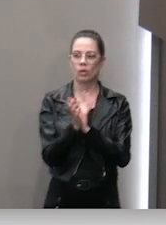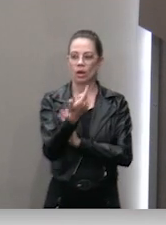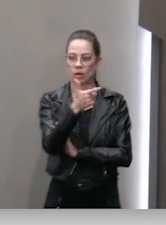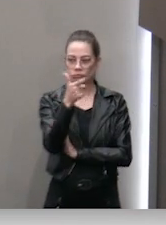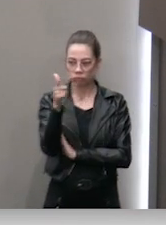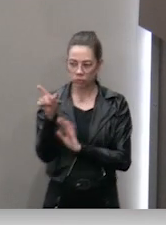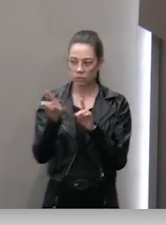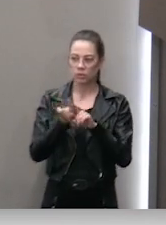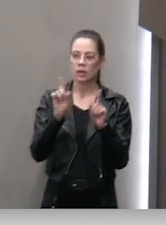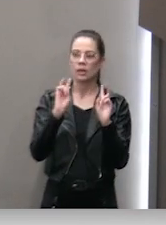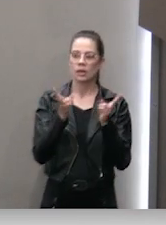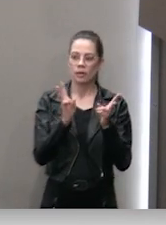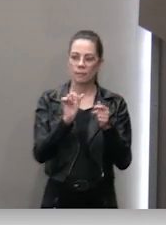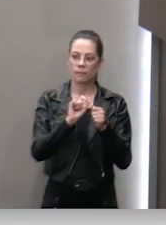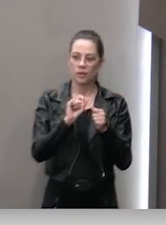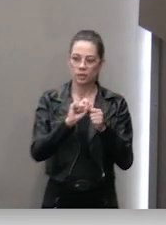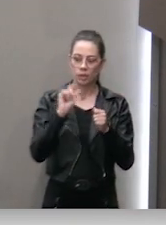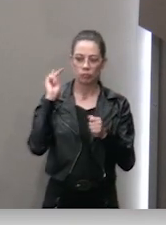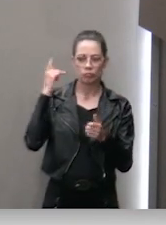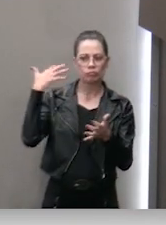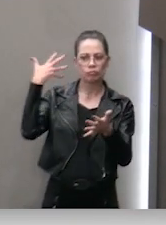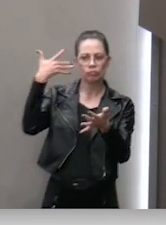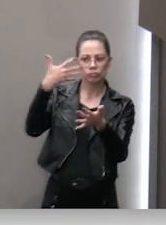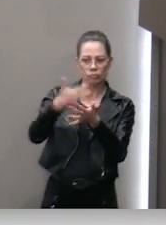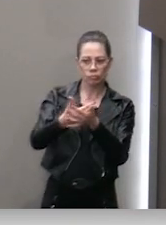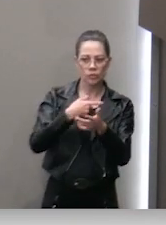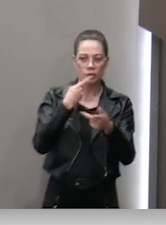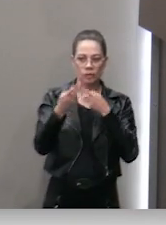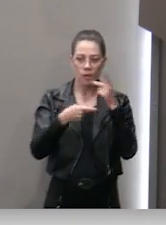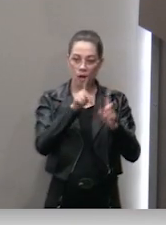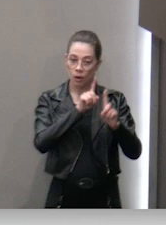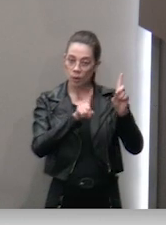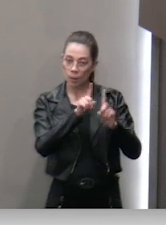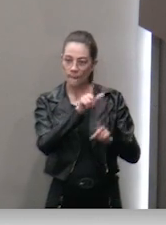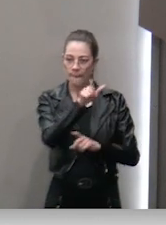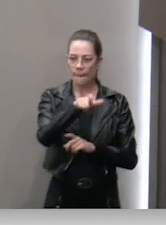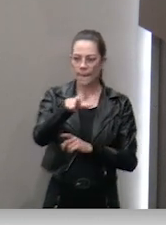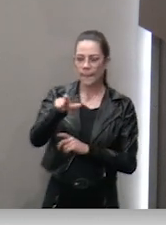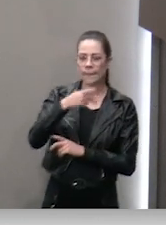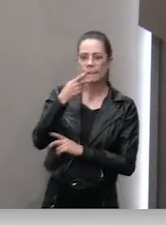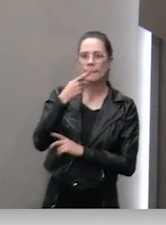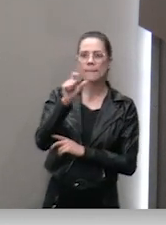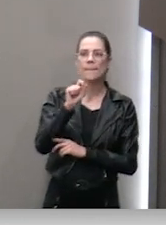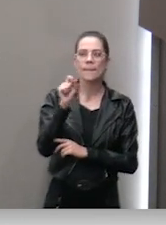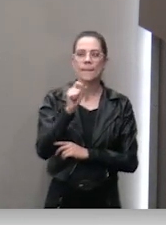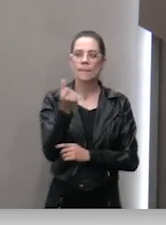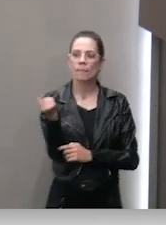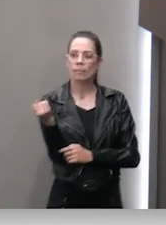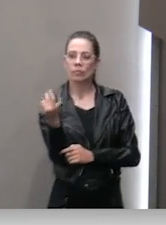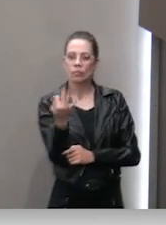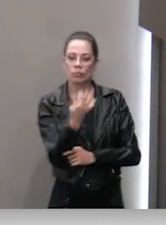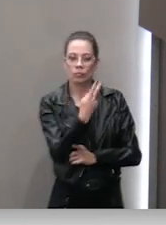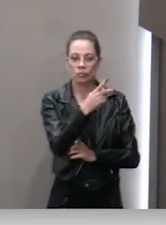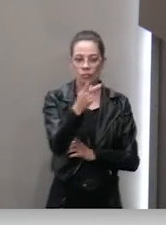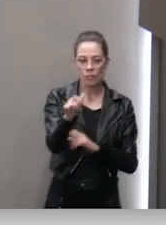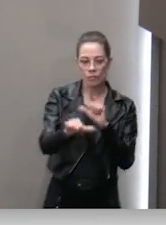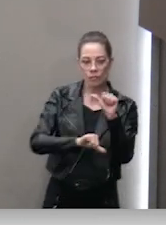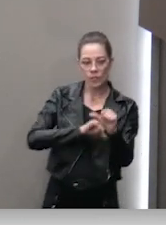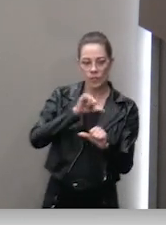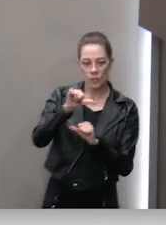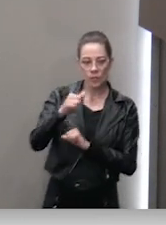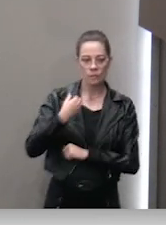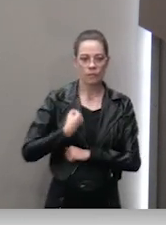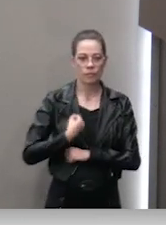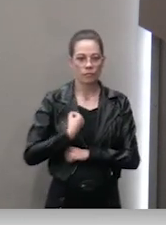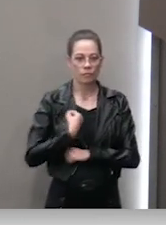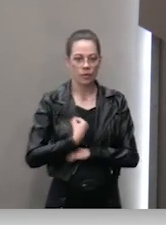indo lá, fazendo história. Eu estou falando um pouco de algumas pessoas para dizer assim, o quanto vocês mudaram a